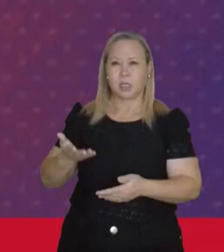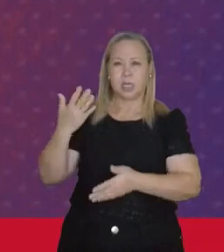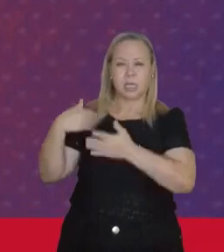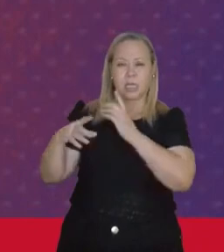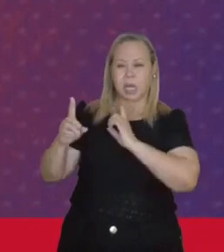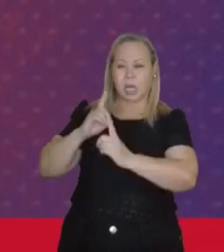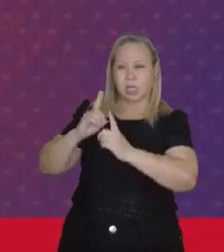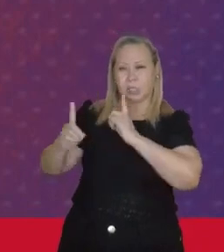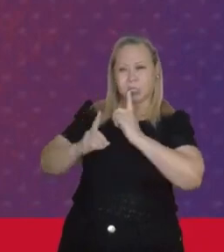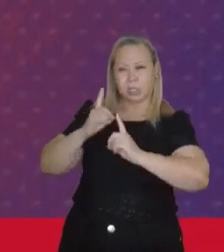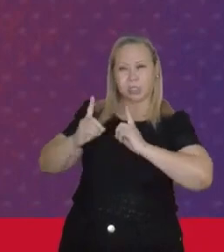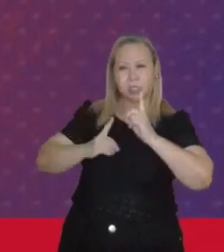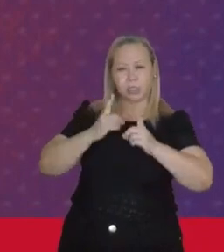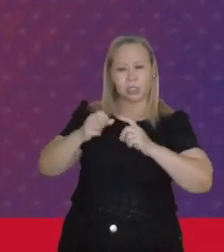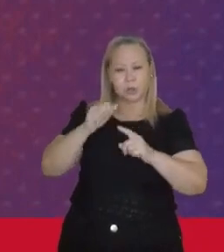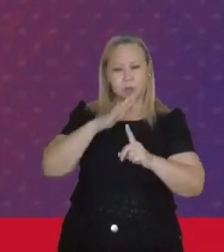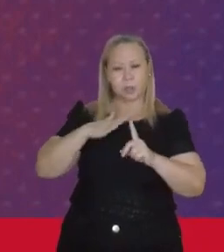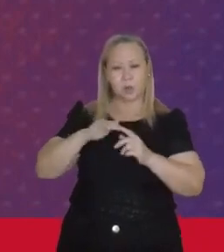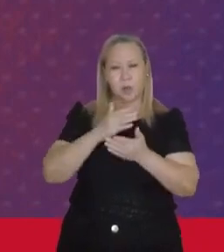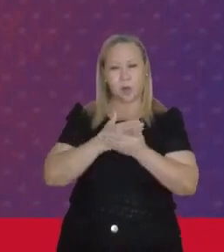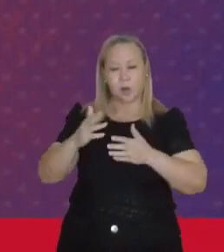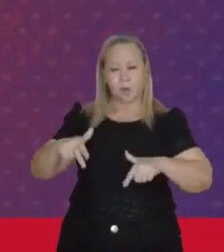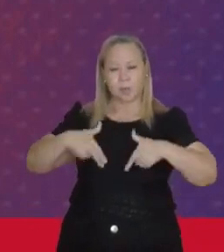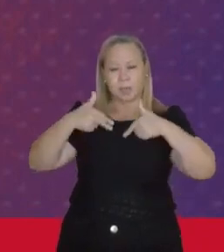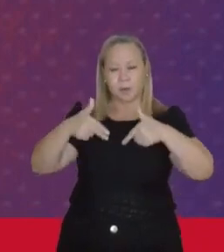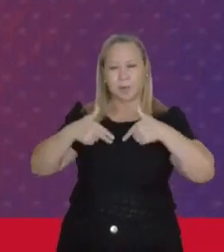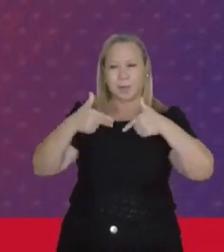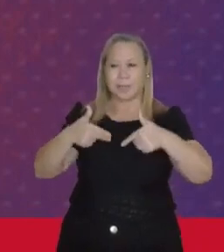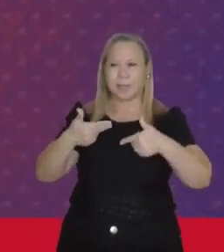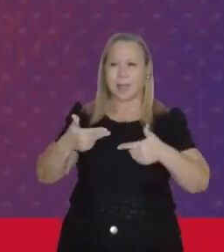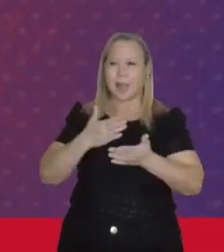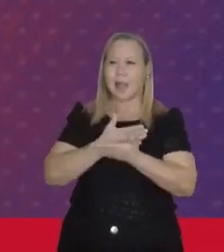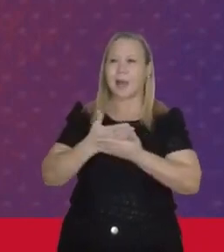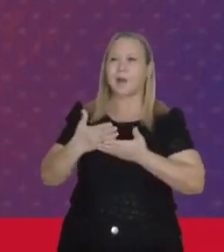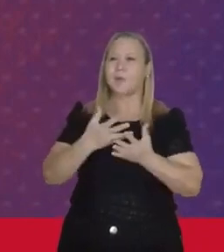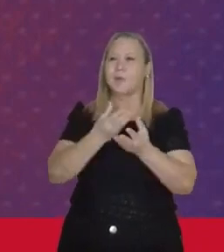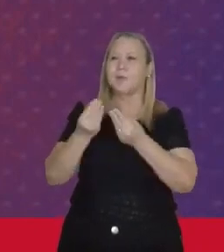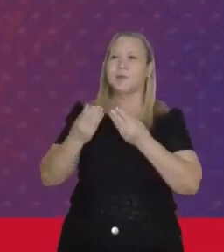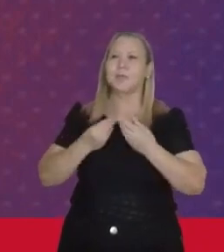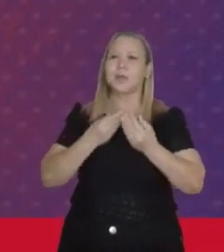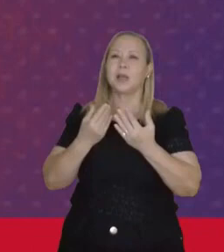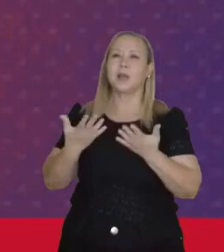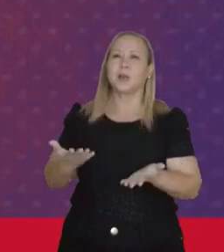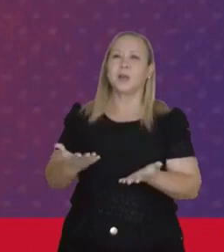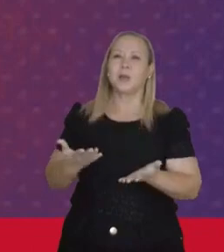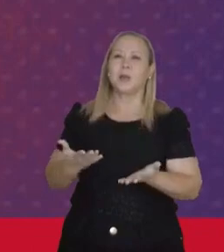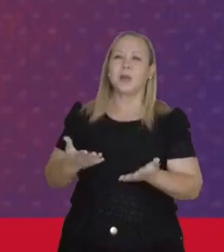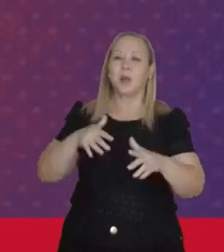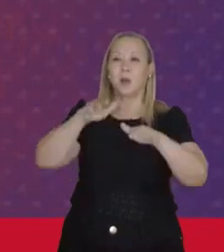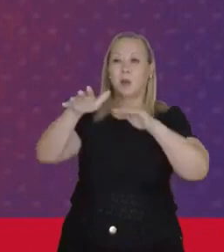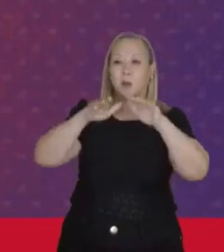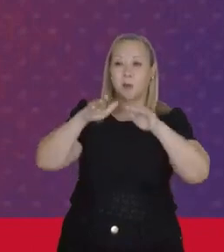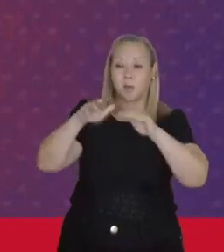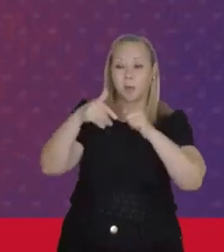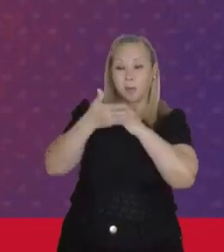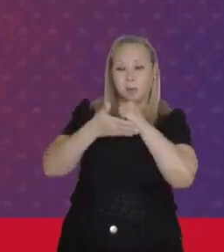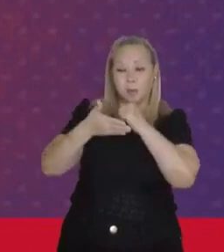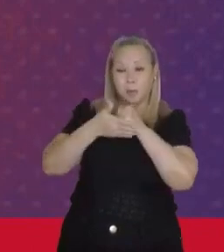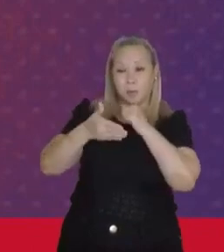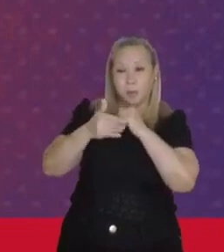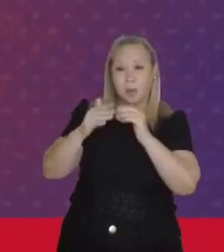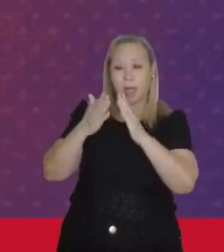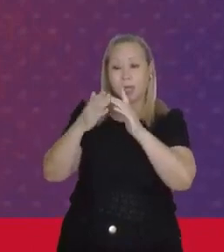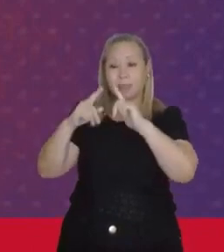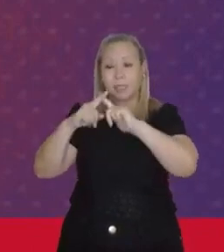da sociedade, eu comecei a militar. E eu comecei muito nos movimentos de base da